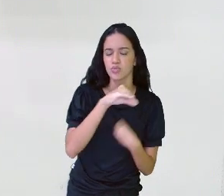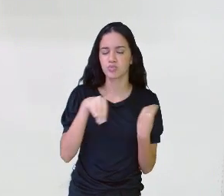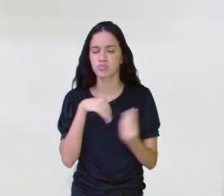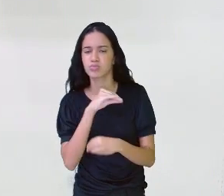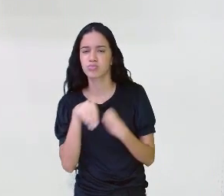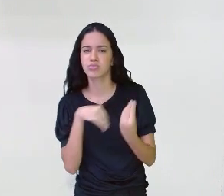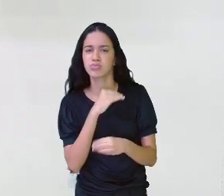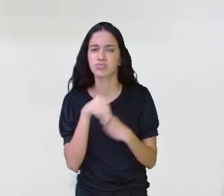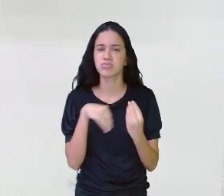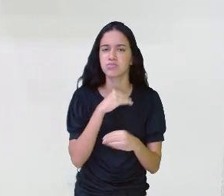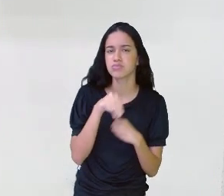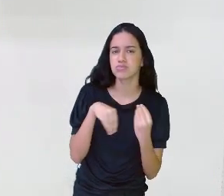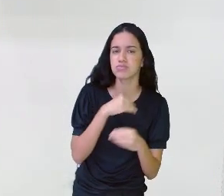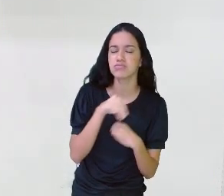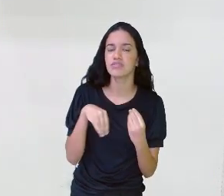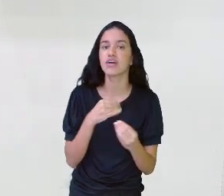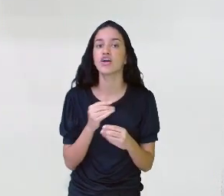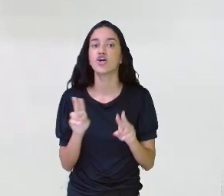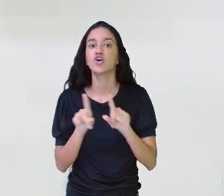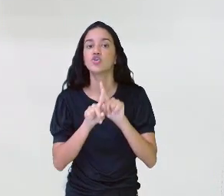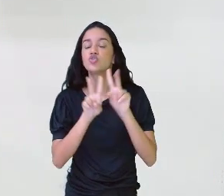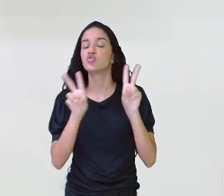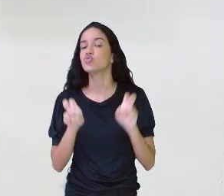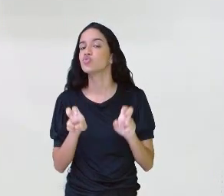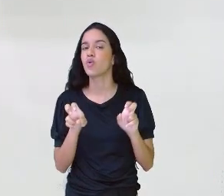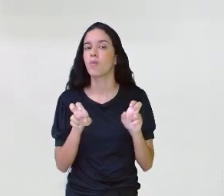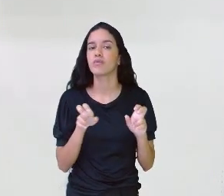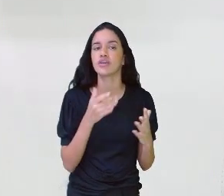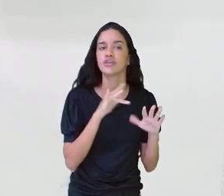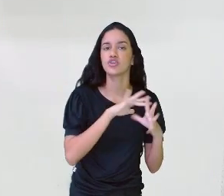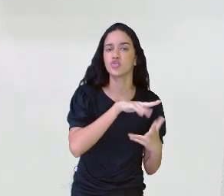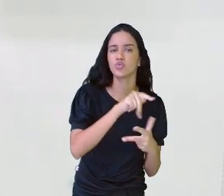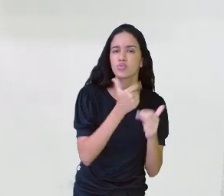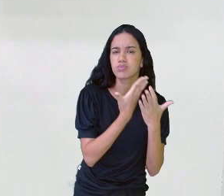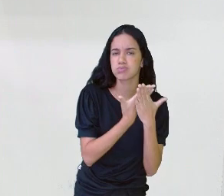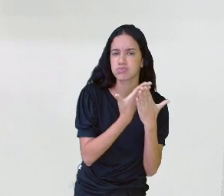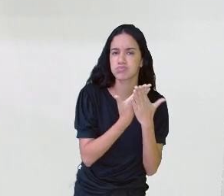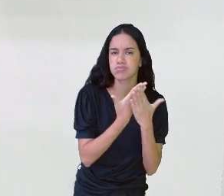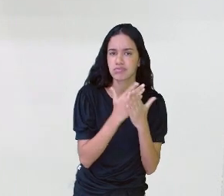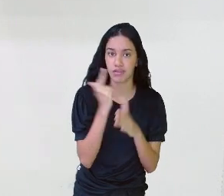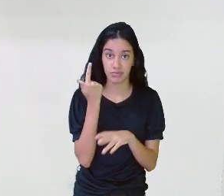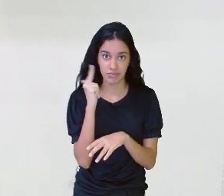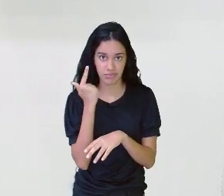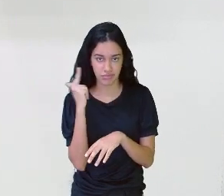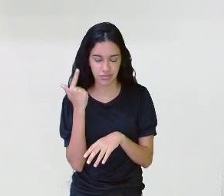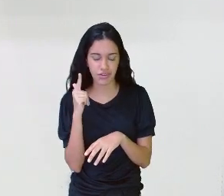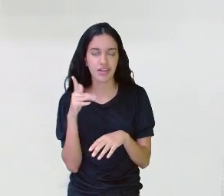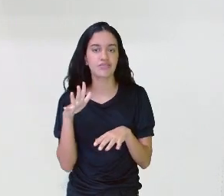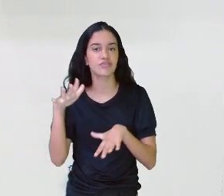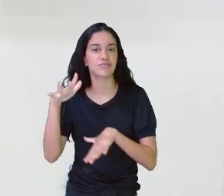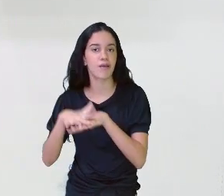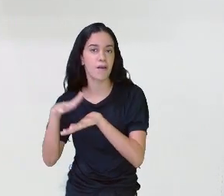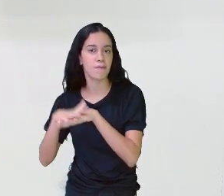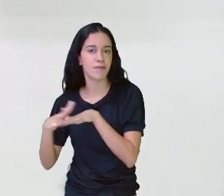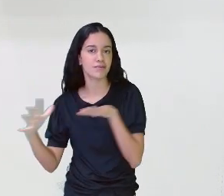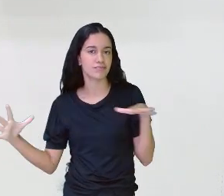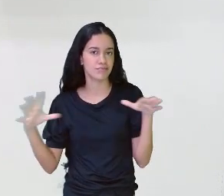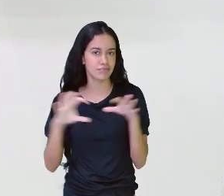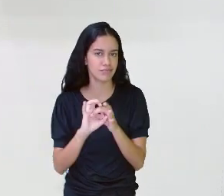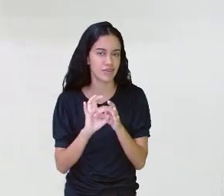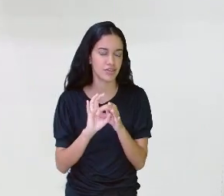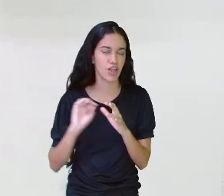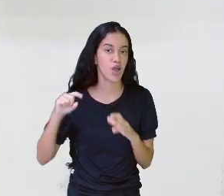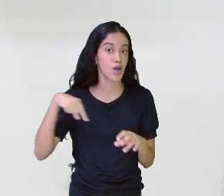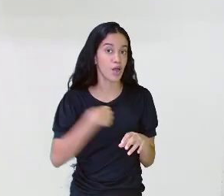entre geografia e matemática. Exatamente, geografia tem tudo a ver com a nossa